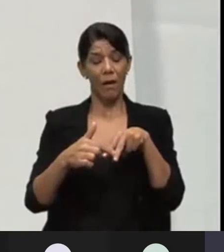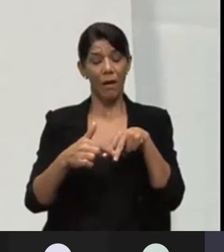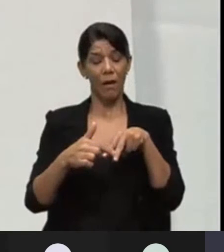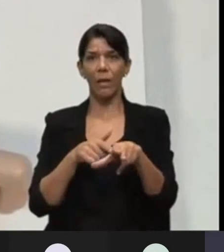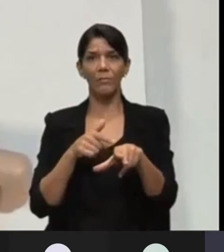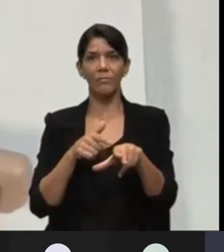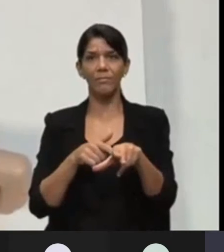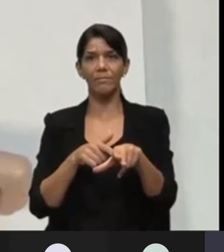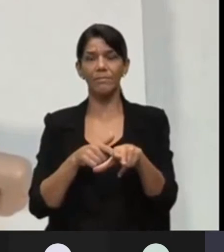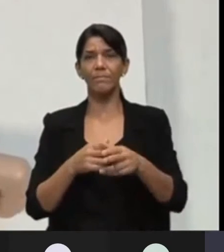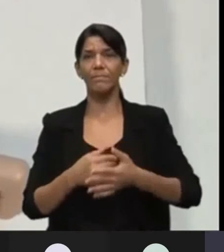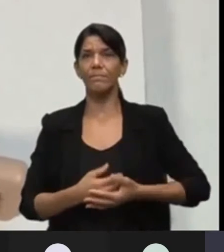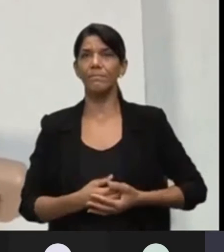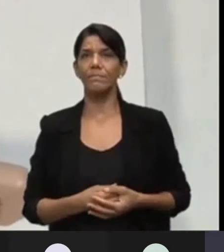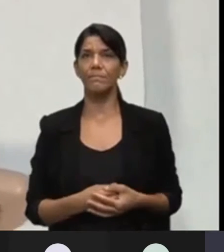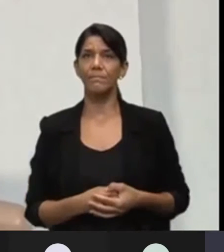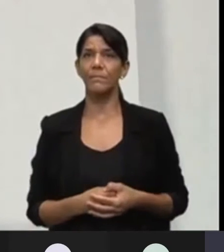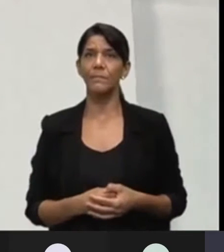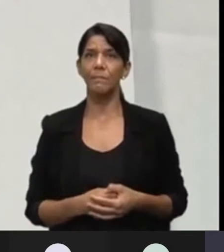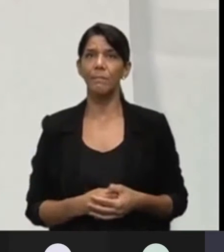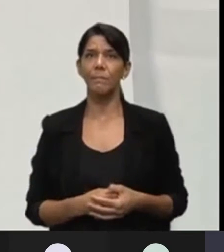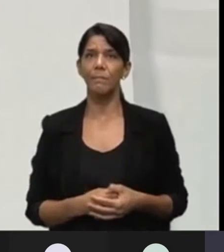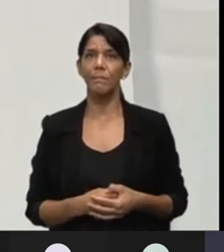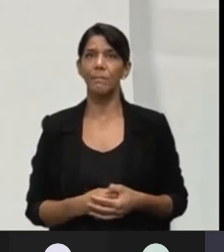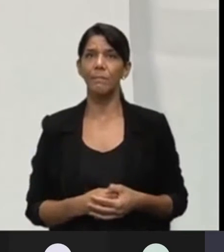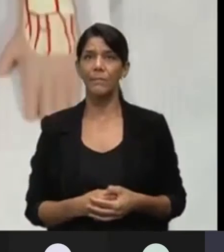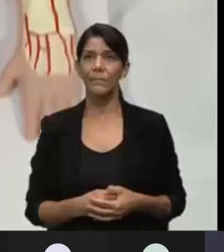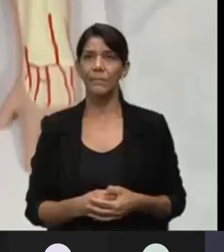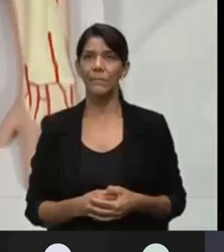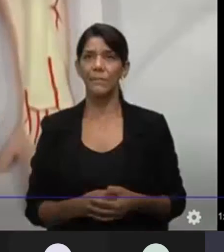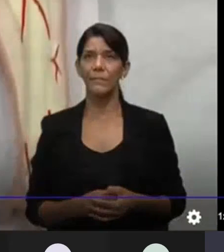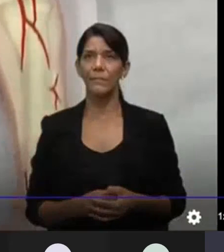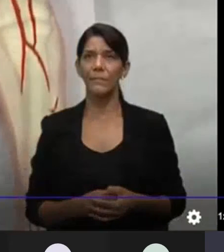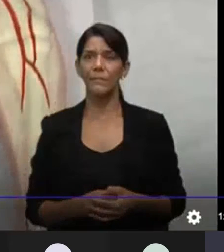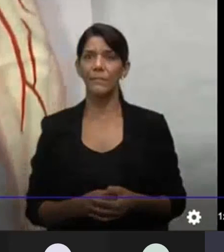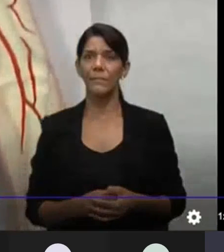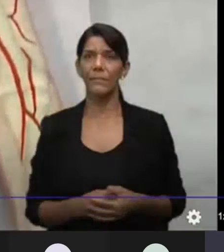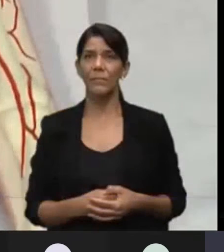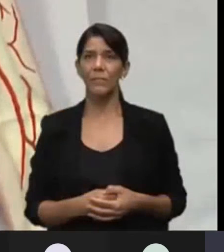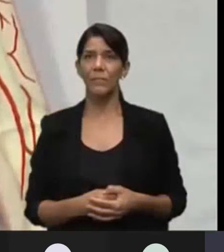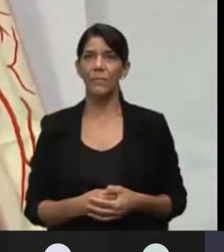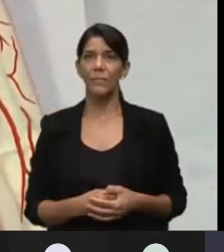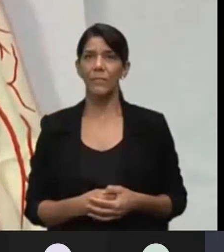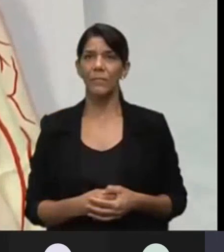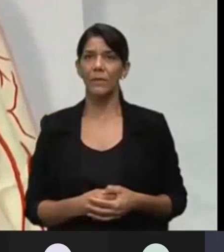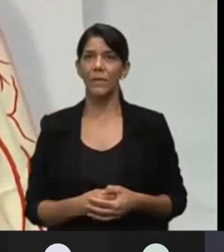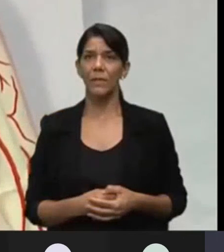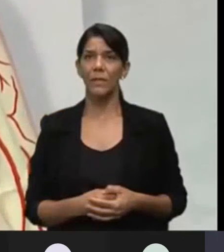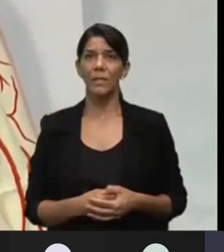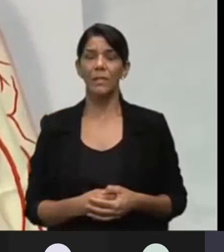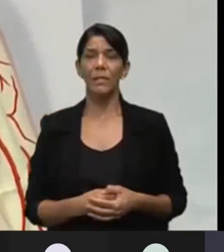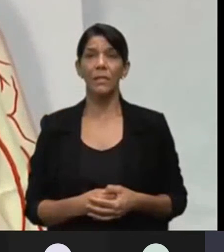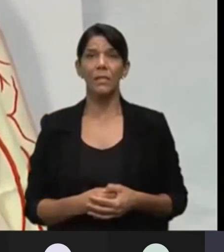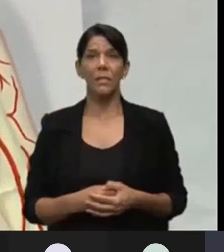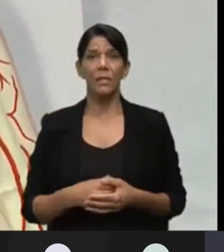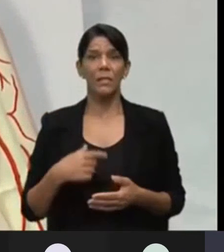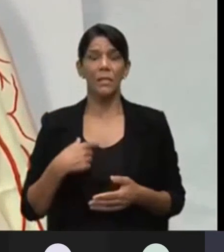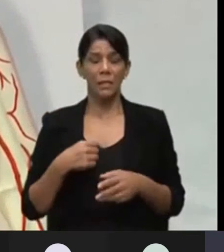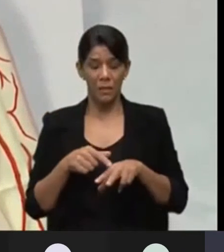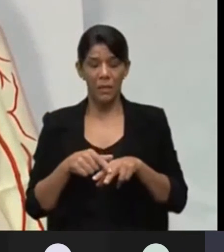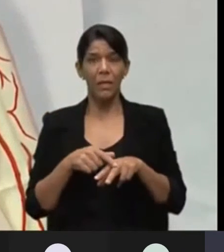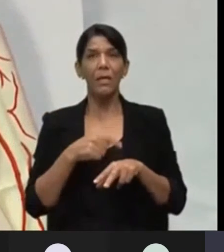todo o membro inferior, certo? Então, essa daí é a artéria aorta. Aí nós temos a